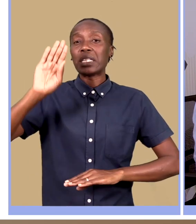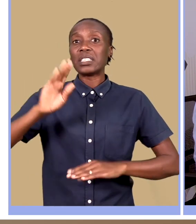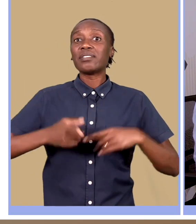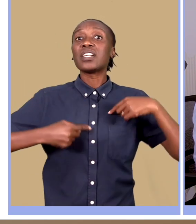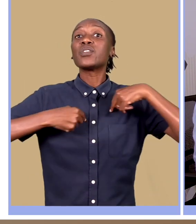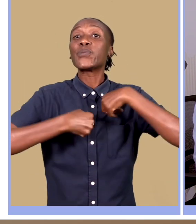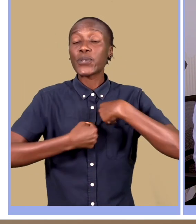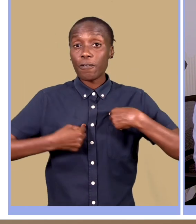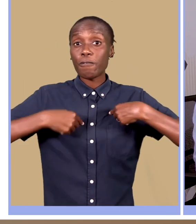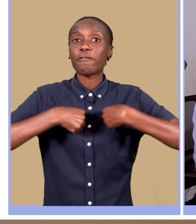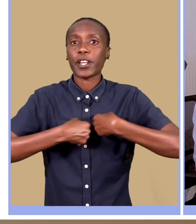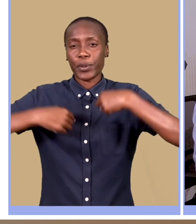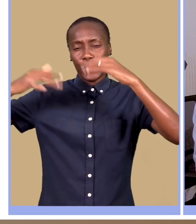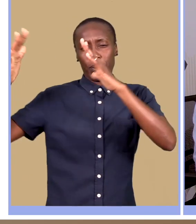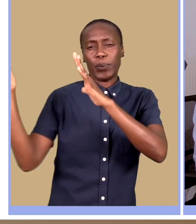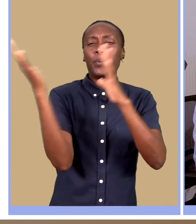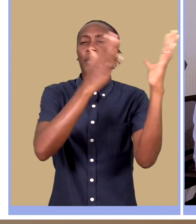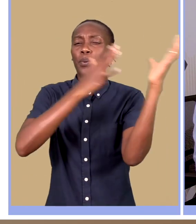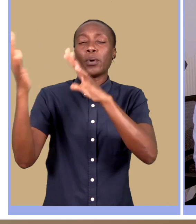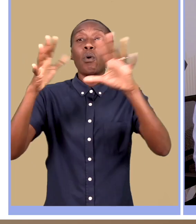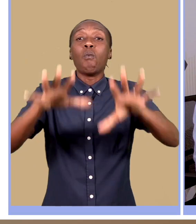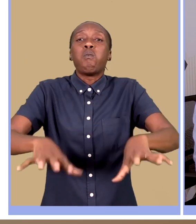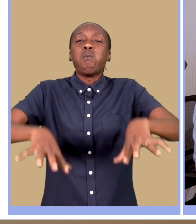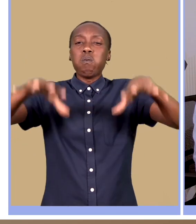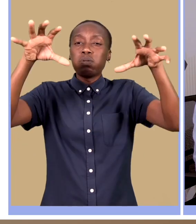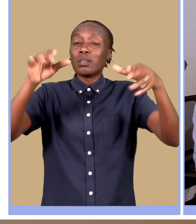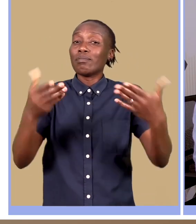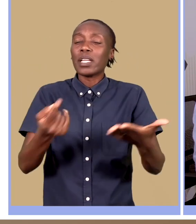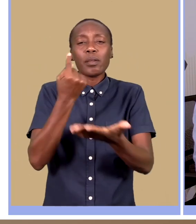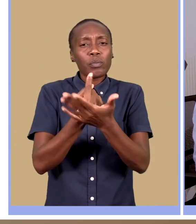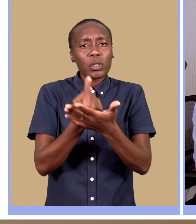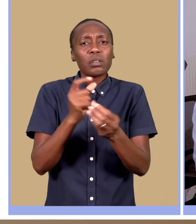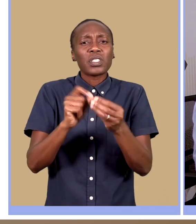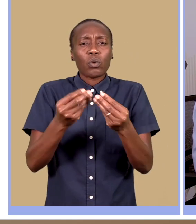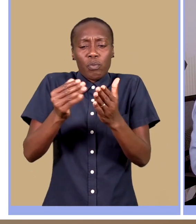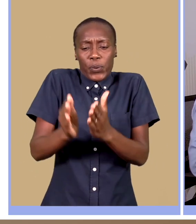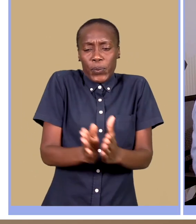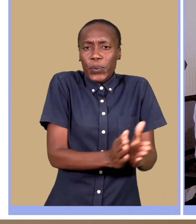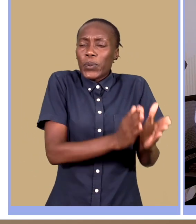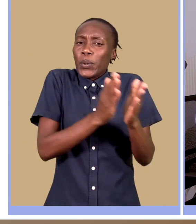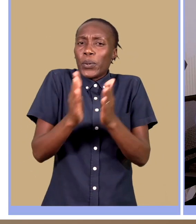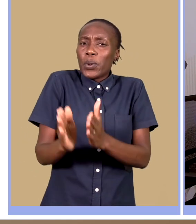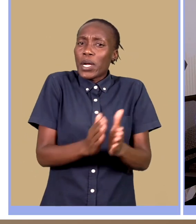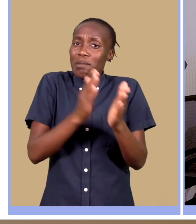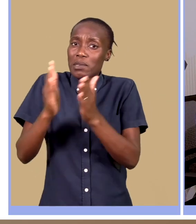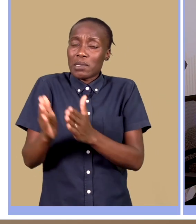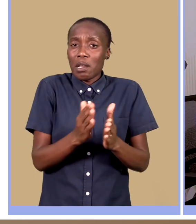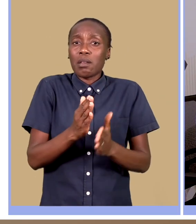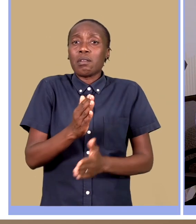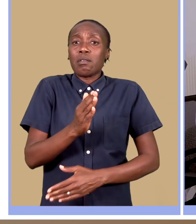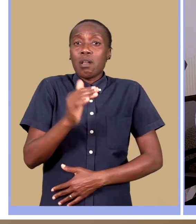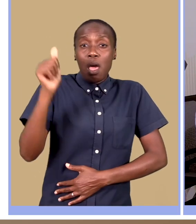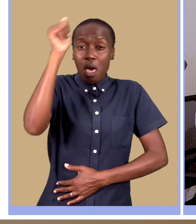exposta a essas mudanças climáticas e, portanto, isso vai se repetir. Portanto, é preciso criar um sistema de que